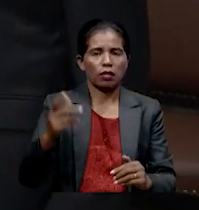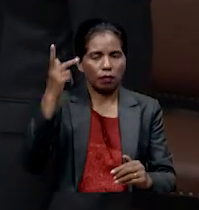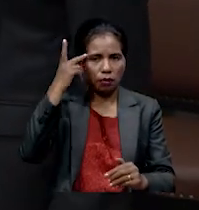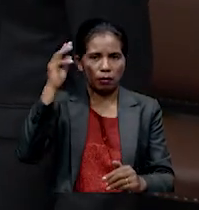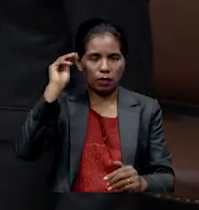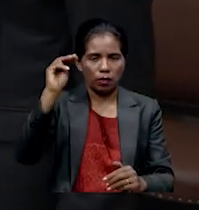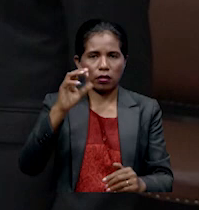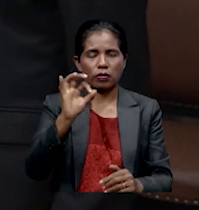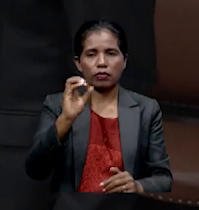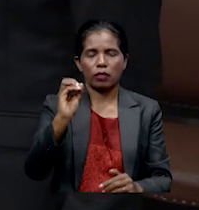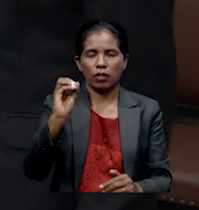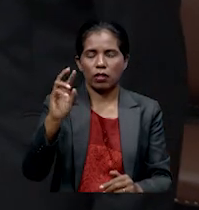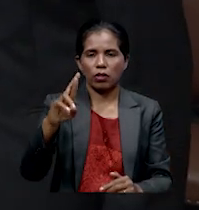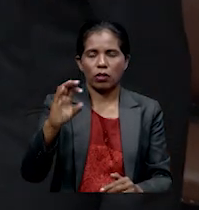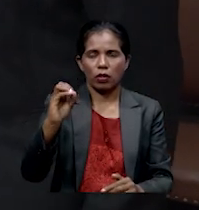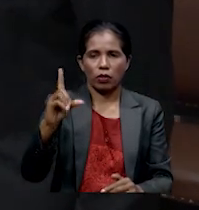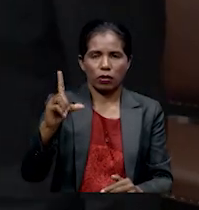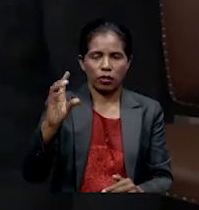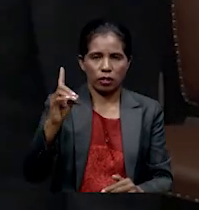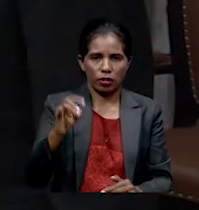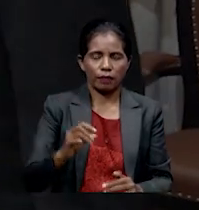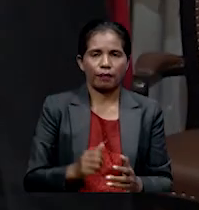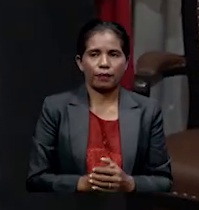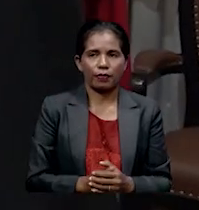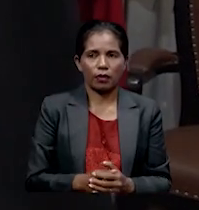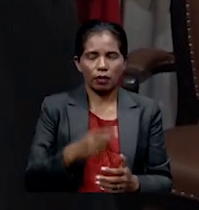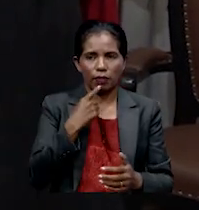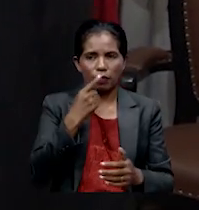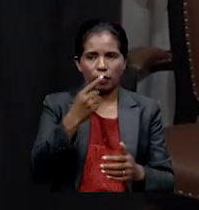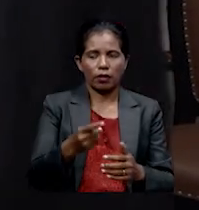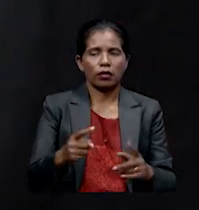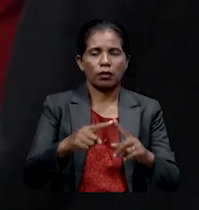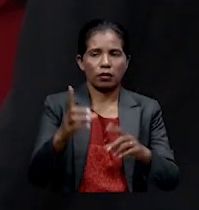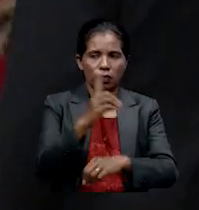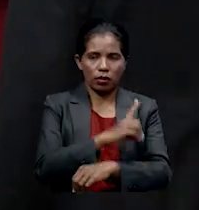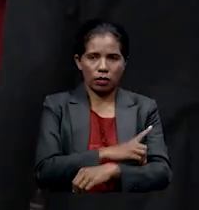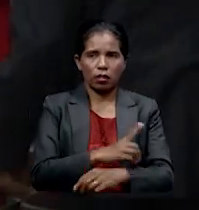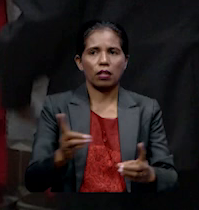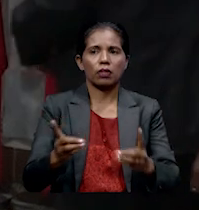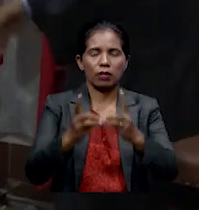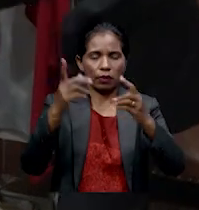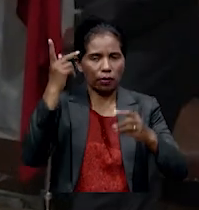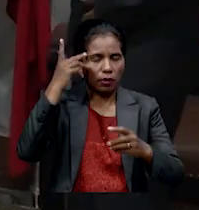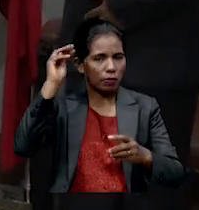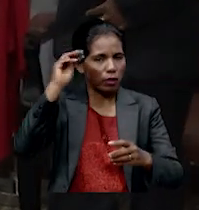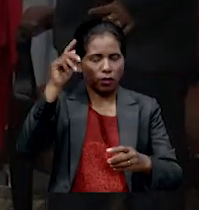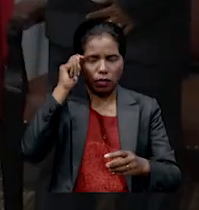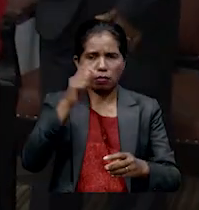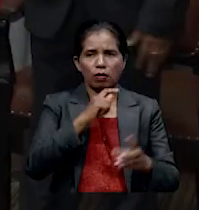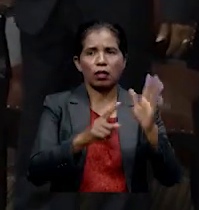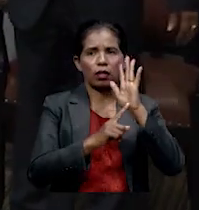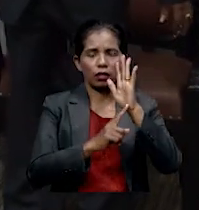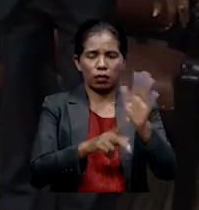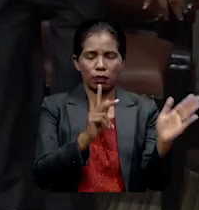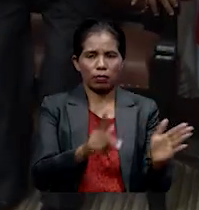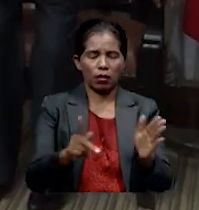primeiro-ministro Farol Dili semana nem. Michael Francis Ateten, hoje em dia sobre o primeiro-ministro Taro Matanruak, ato informa com o plano